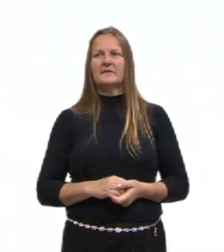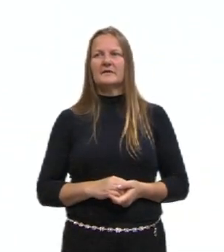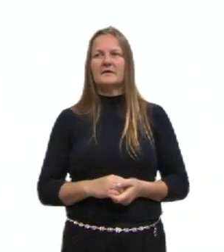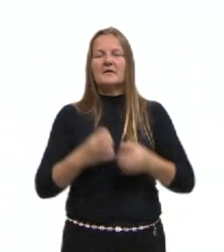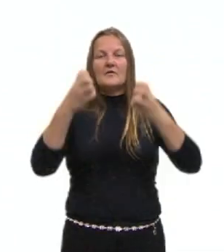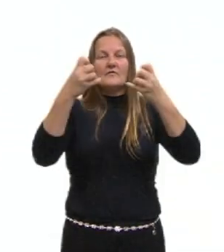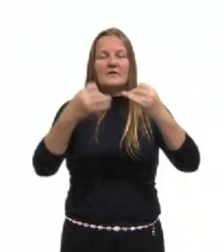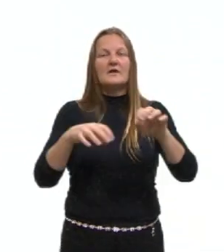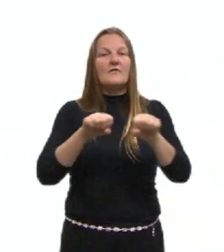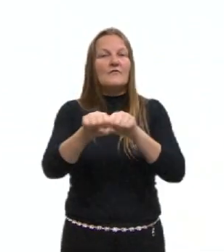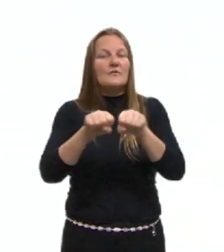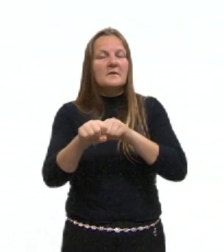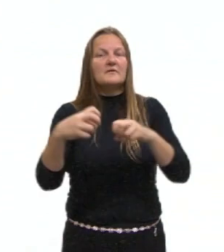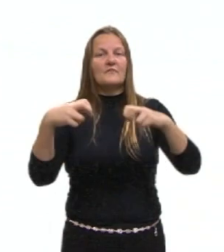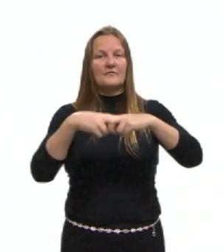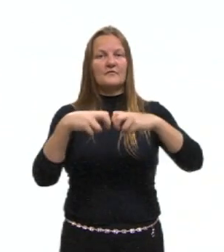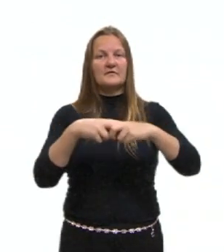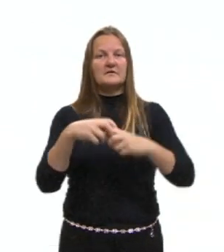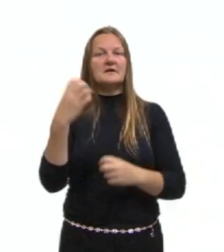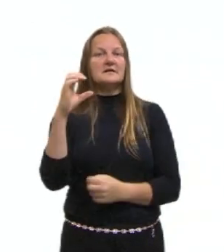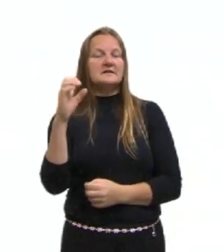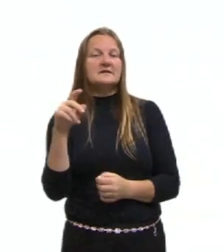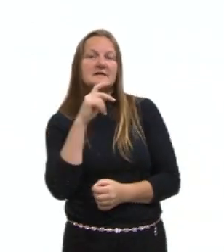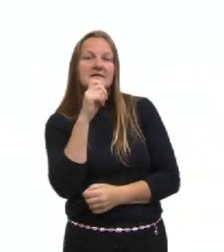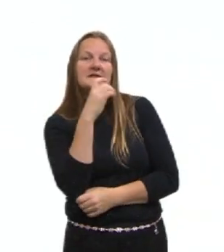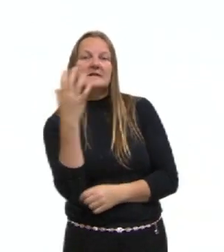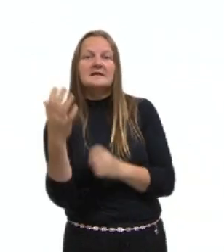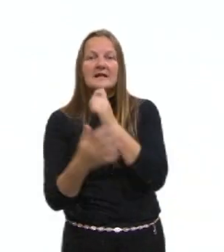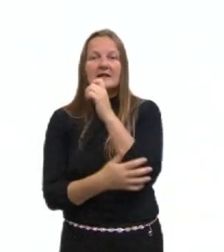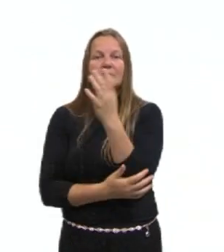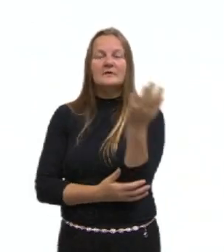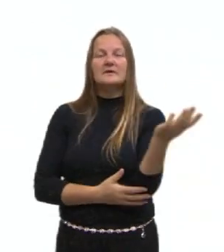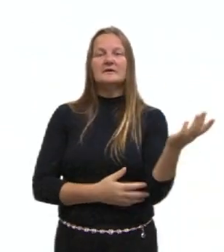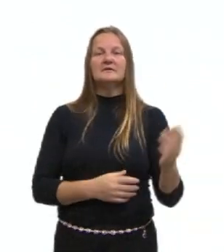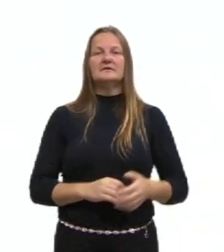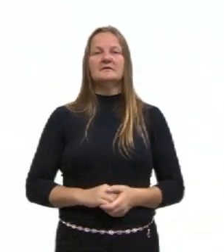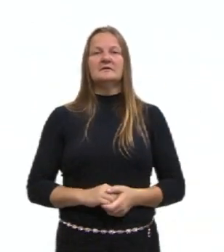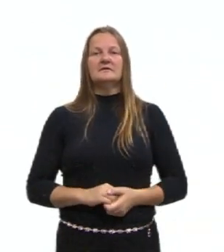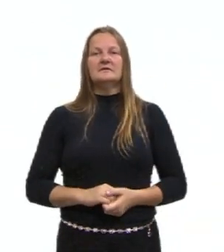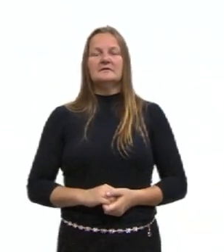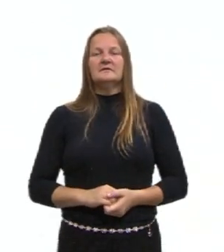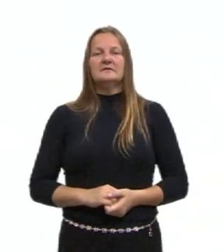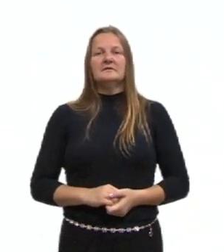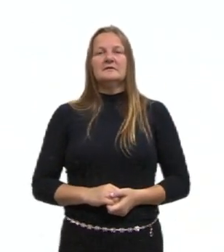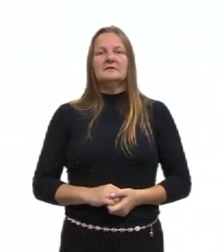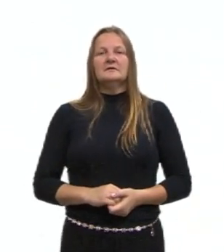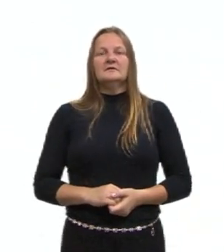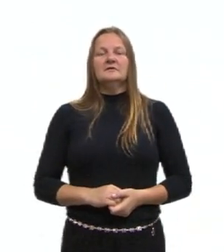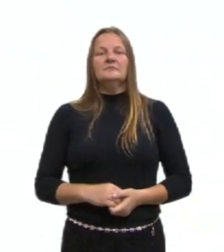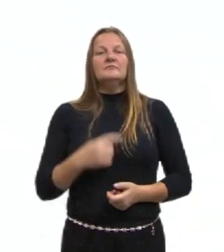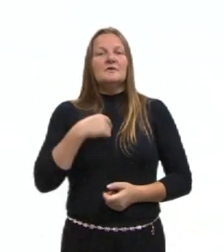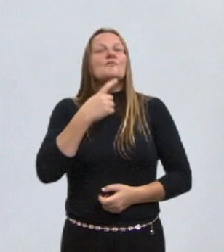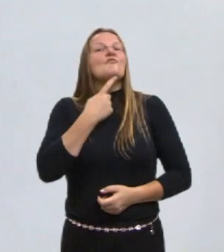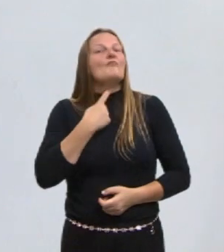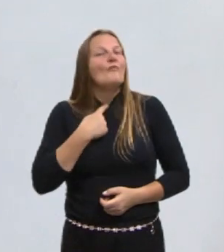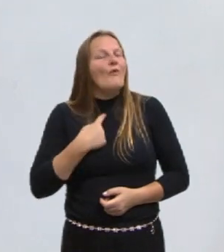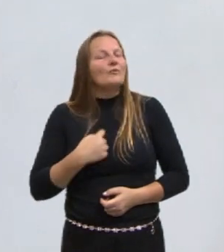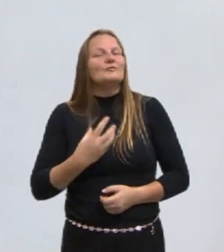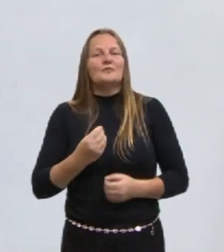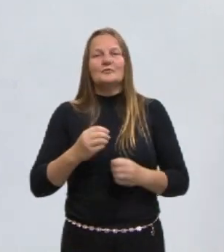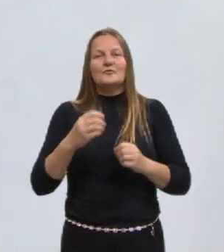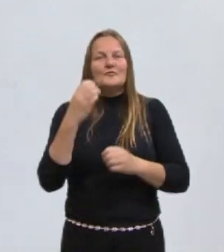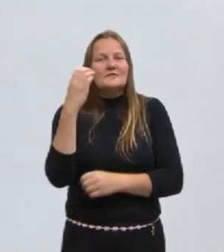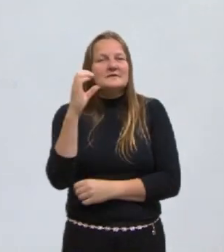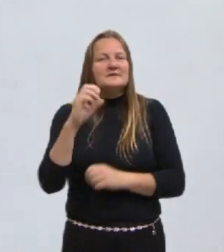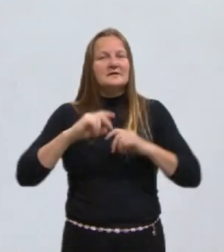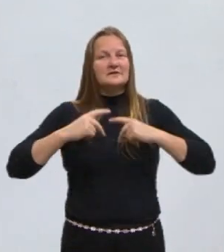minha formação é em física, né, ciências da natureza, mas eu gosto, né, me identifiquei muito em estudar